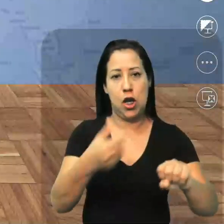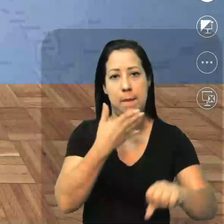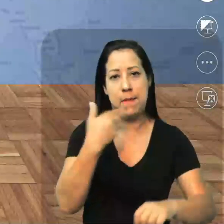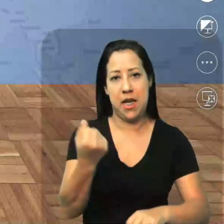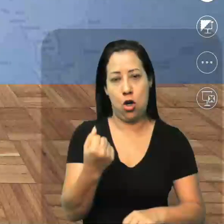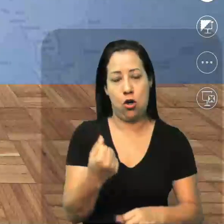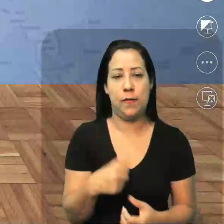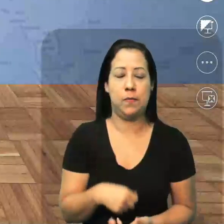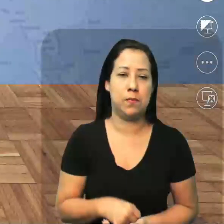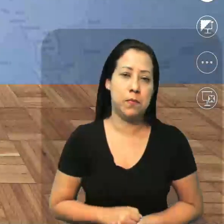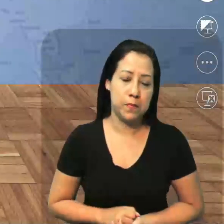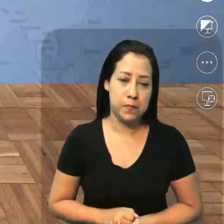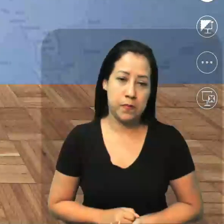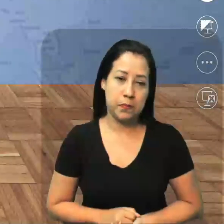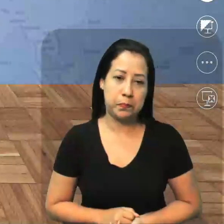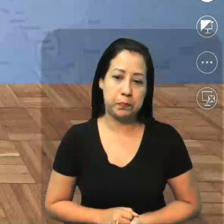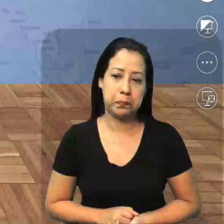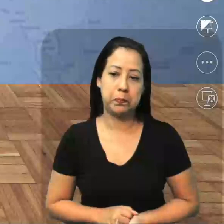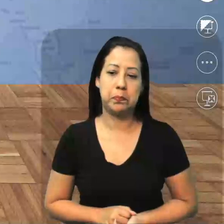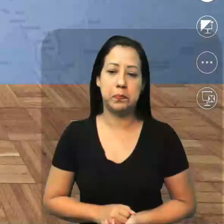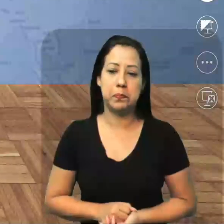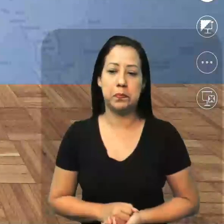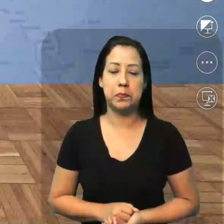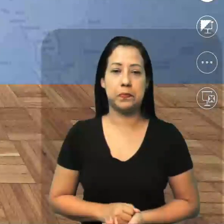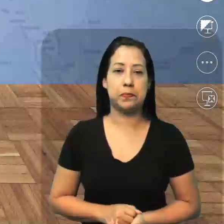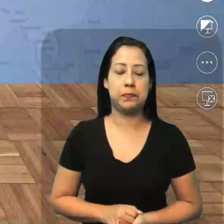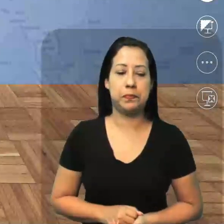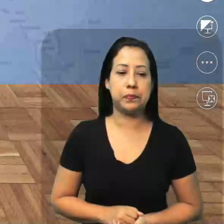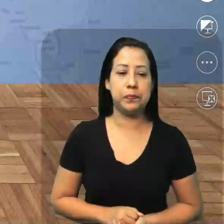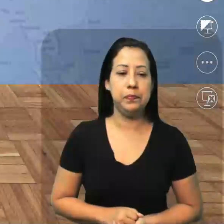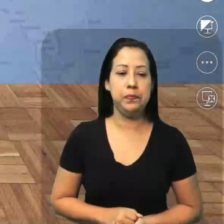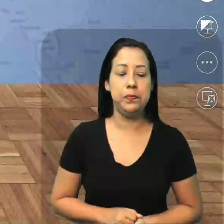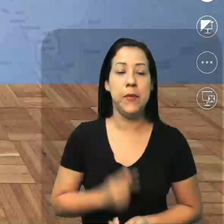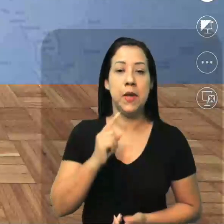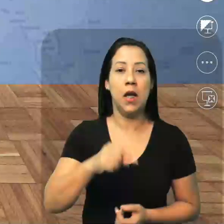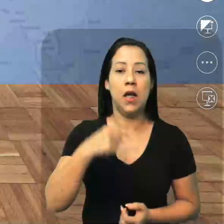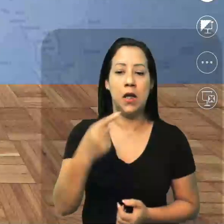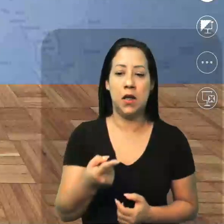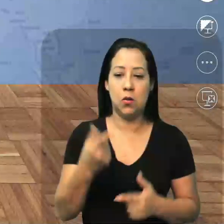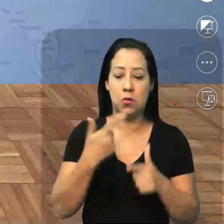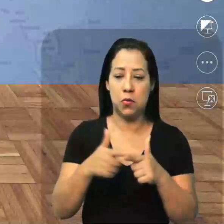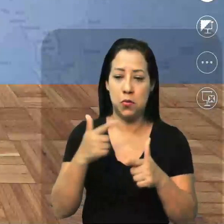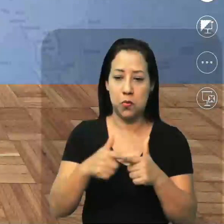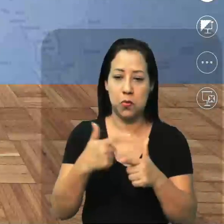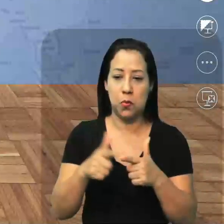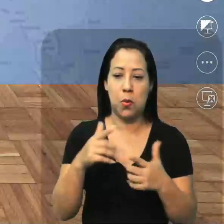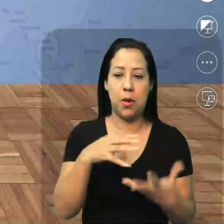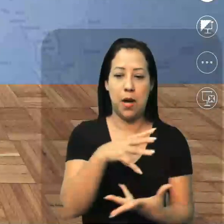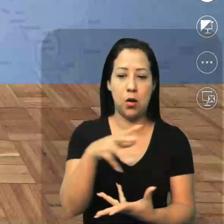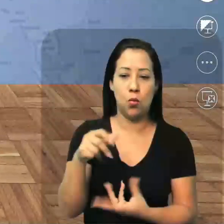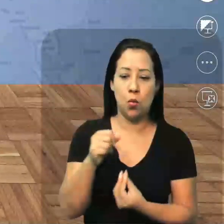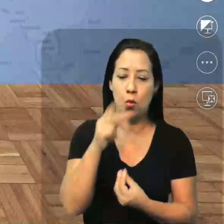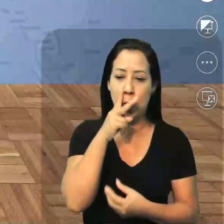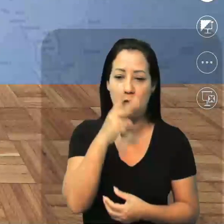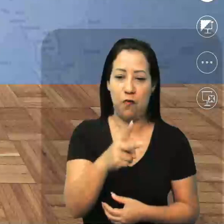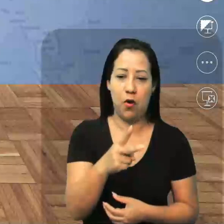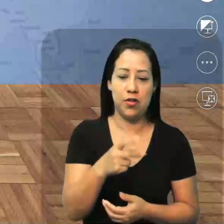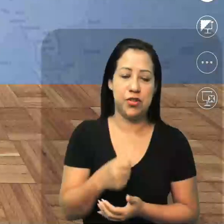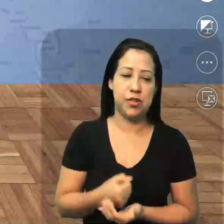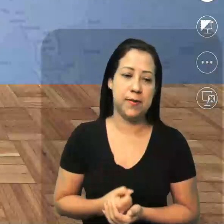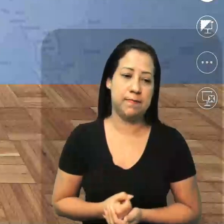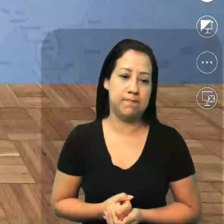Fica isso bem claro, tá? E um outro problema que nós temos num mundo muito forte, que tem muito no Brasil, é esse